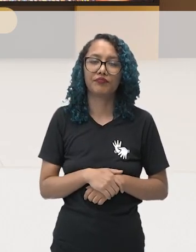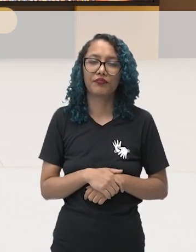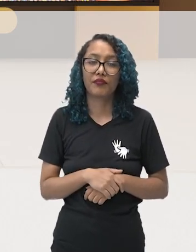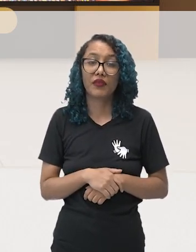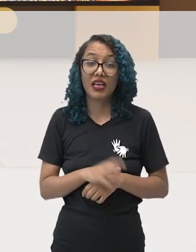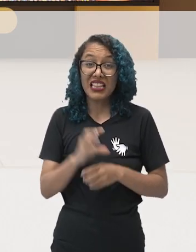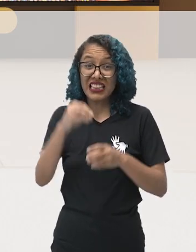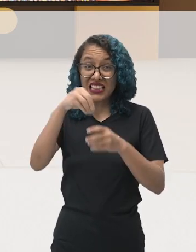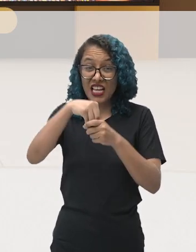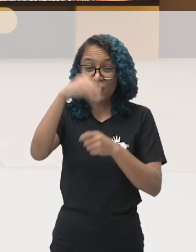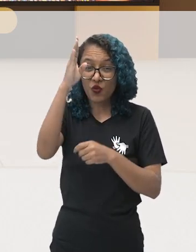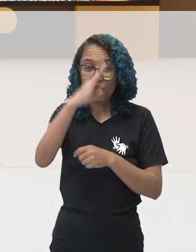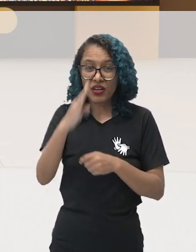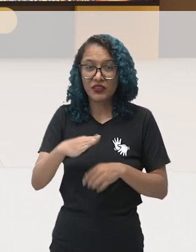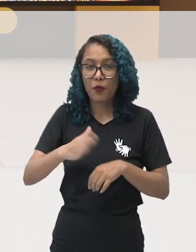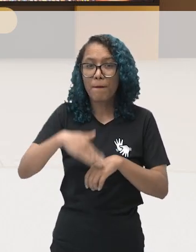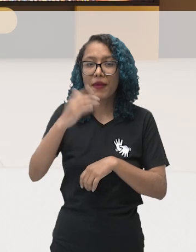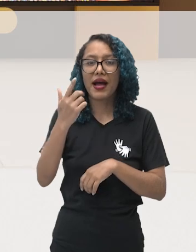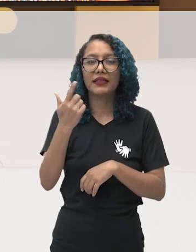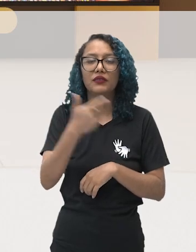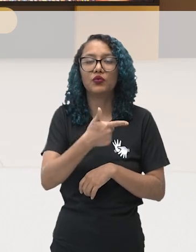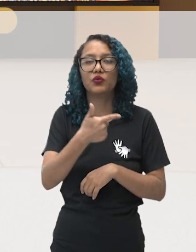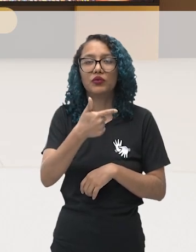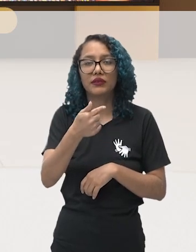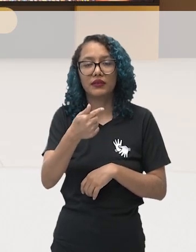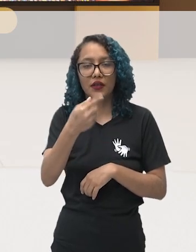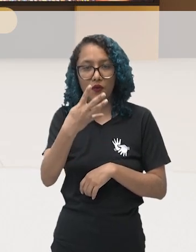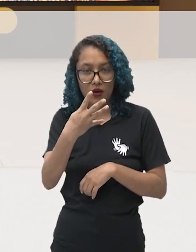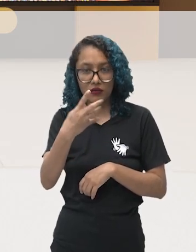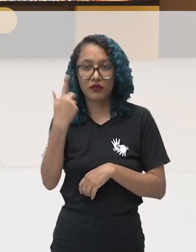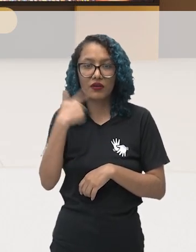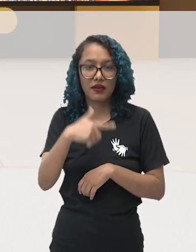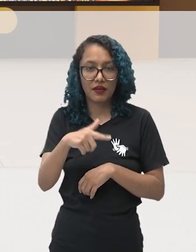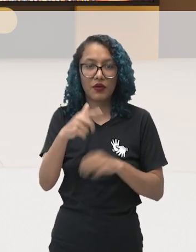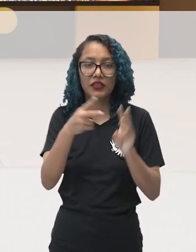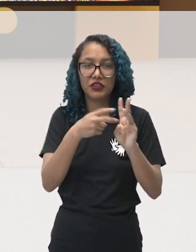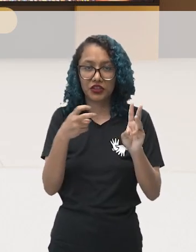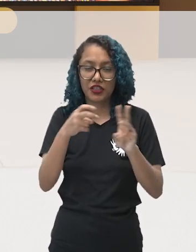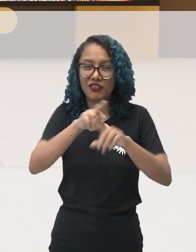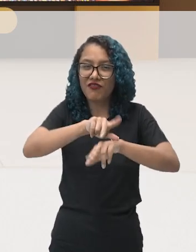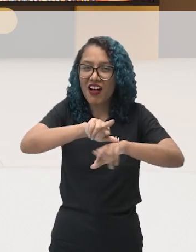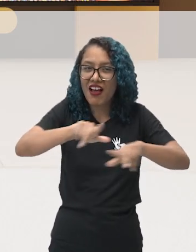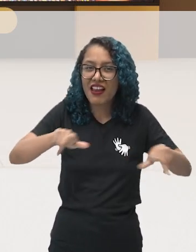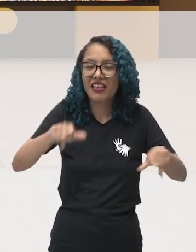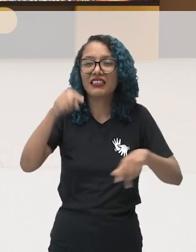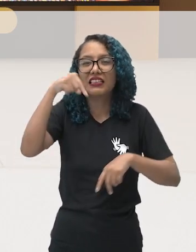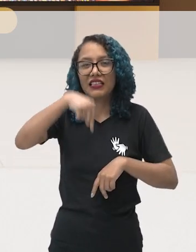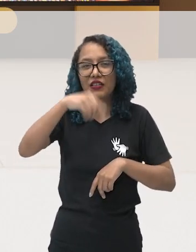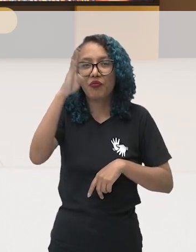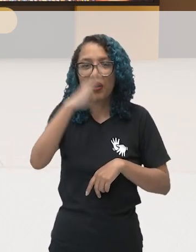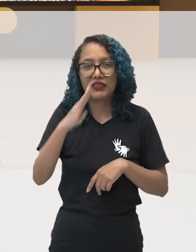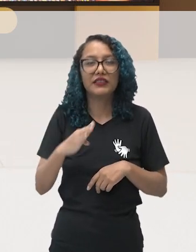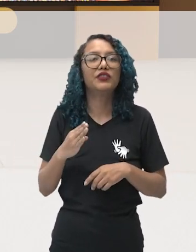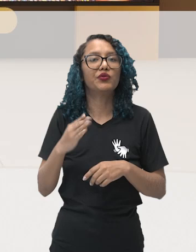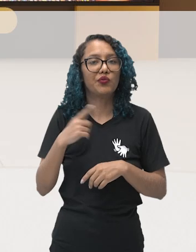274 línguas indígenas diferentes. Vejam a diversidade que existe.